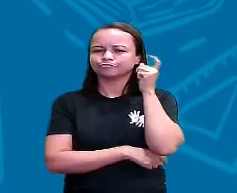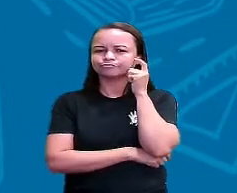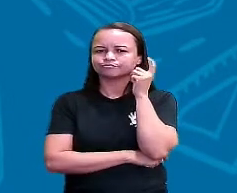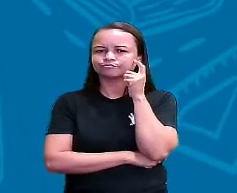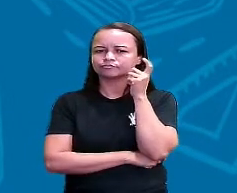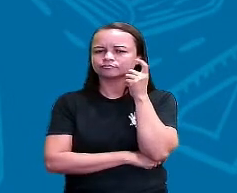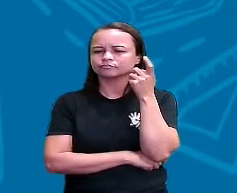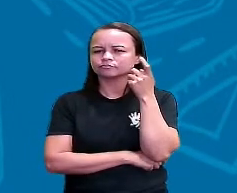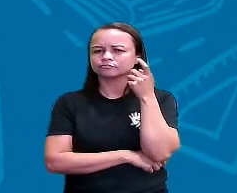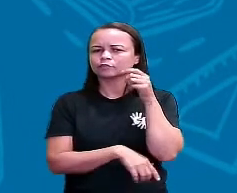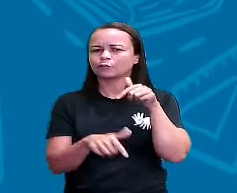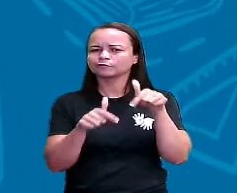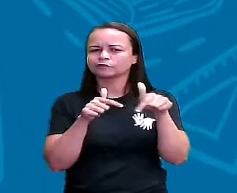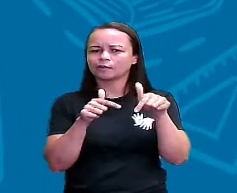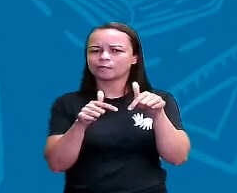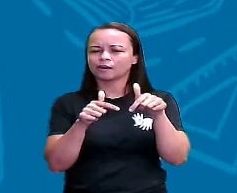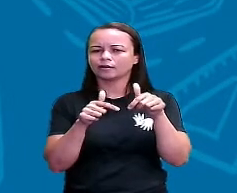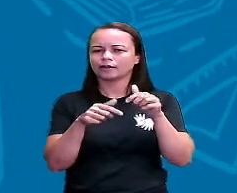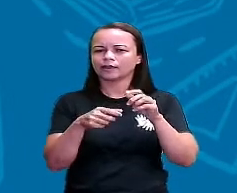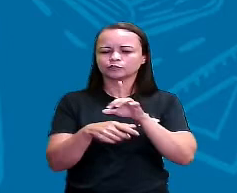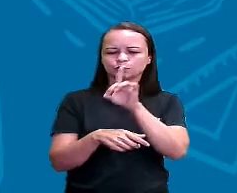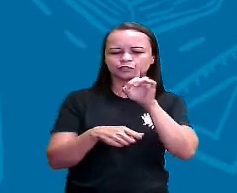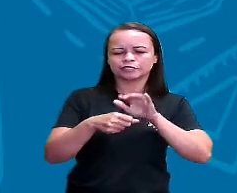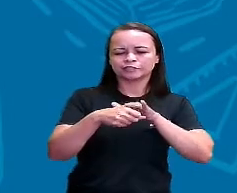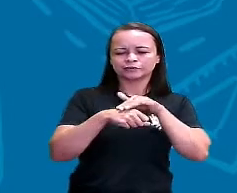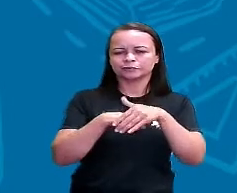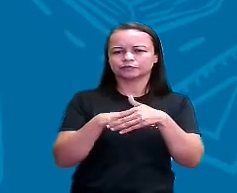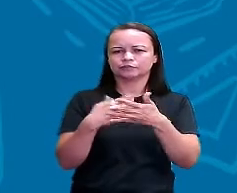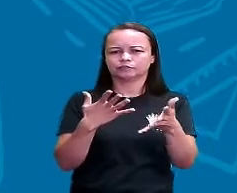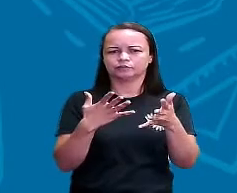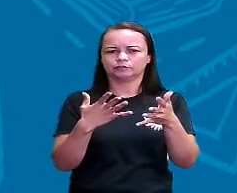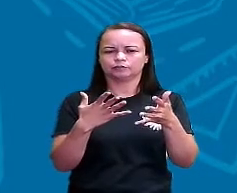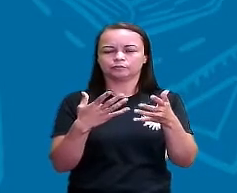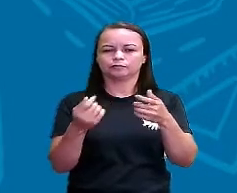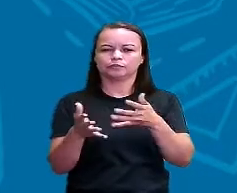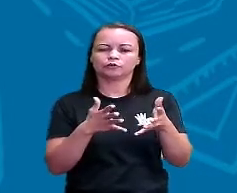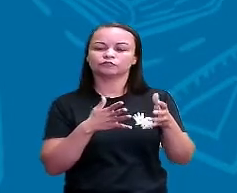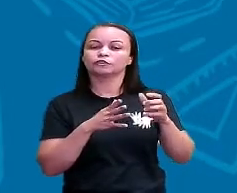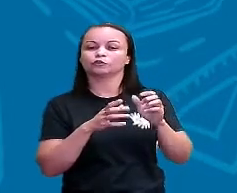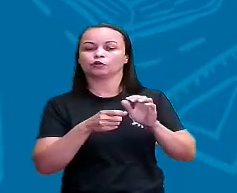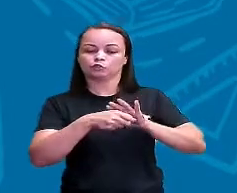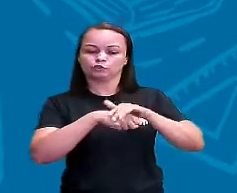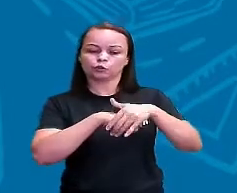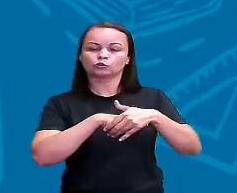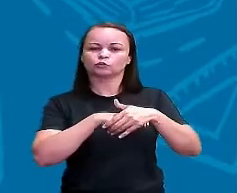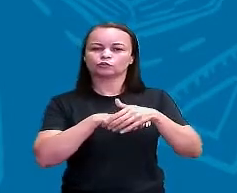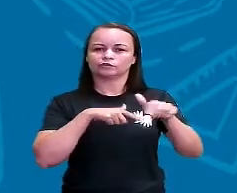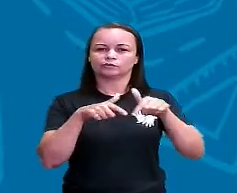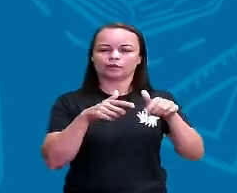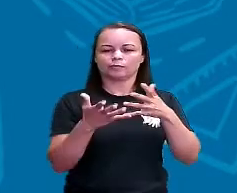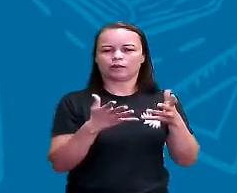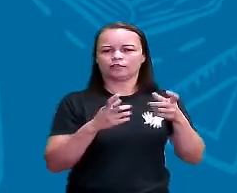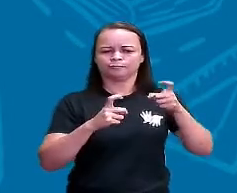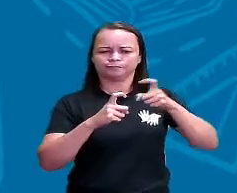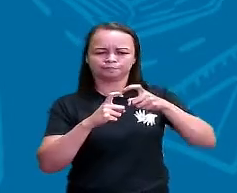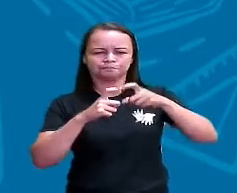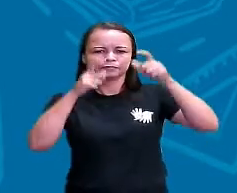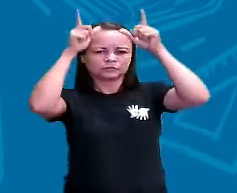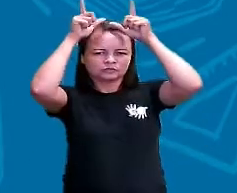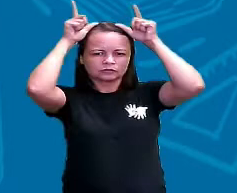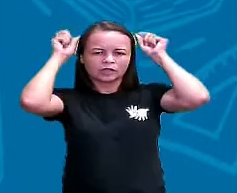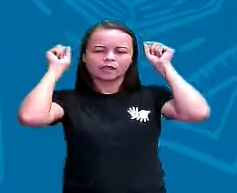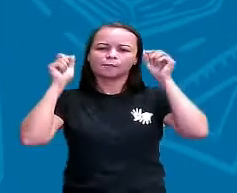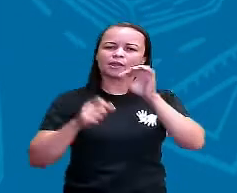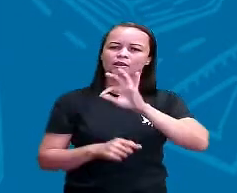dia quanto à noite. Olha só, profissões noturnas, enfermeiros, médicos,